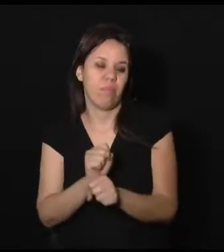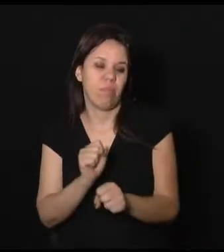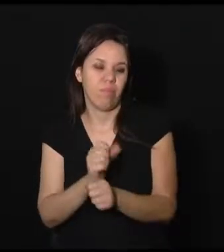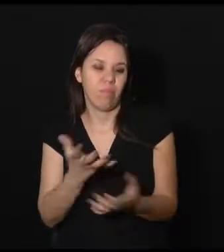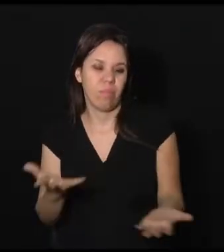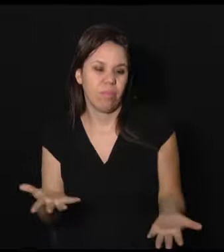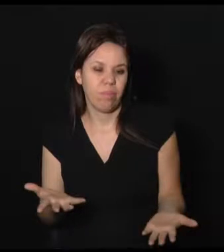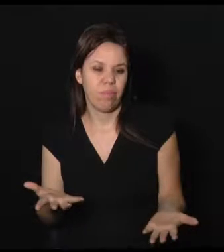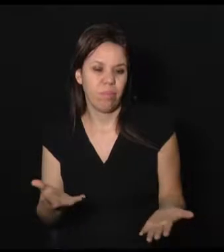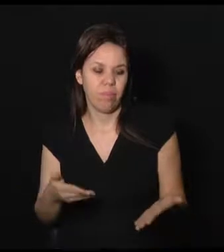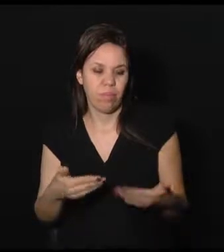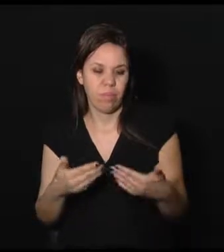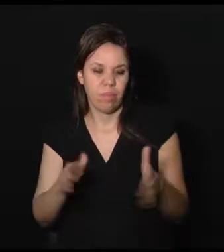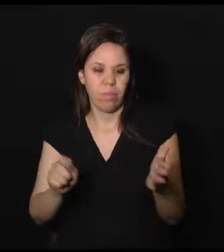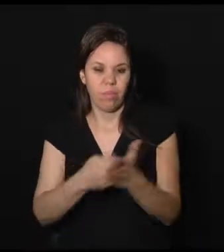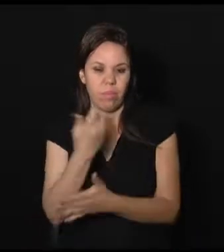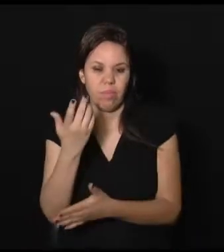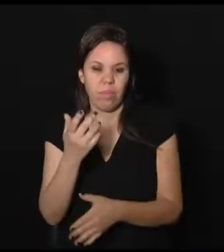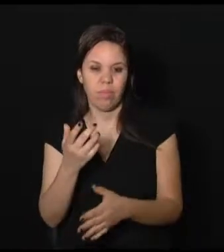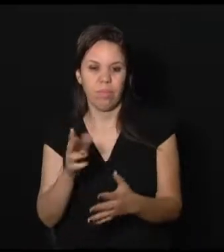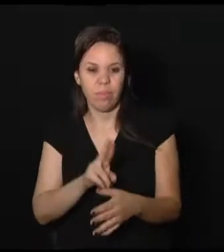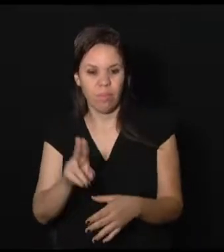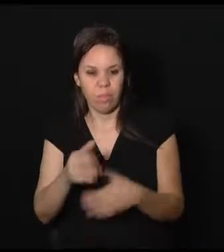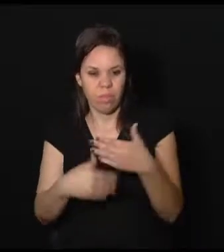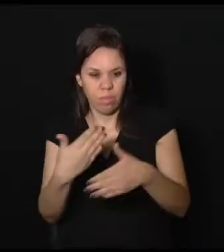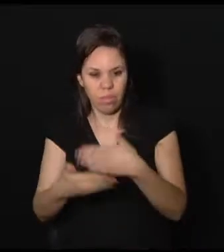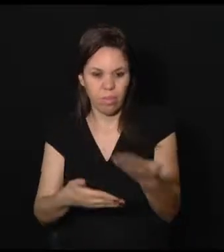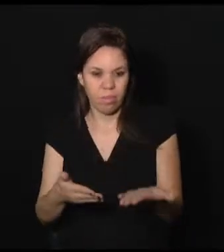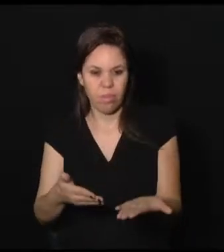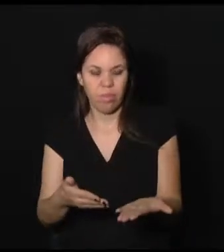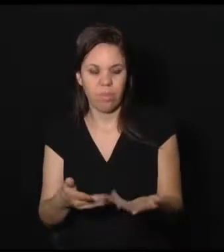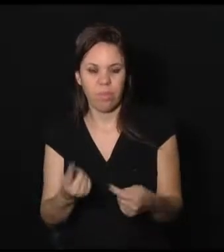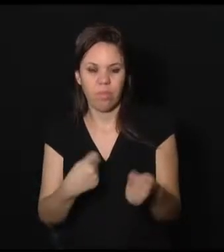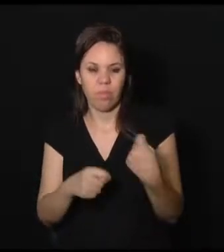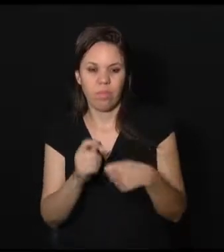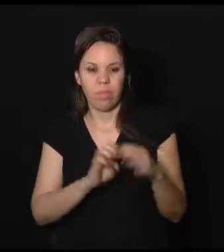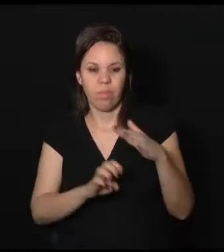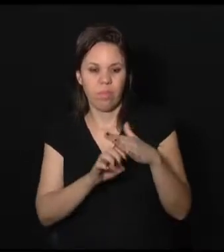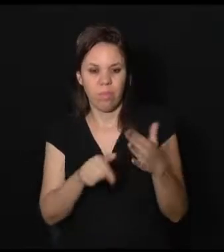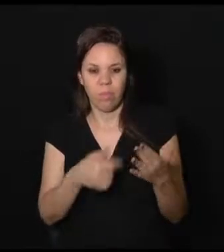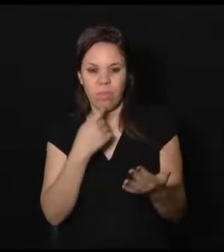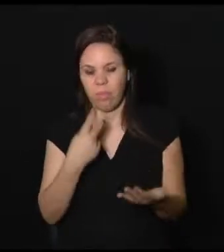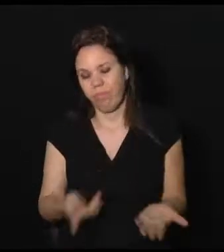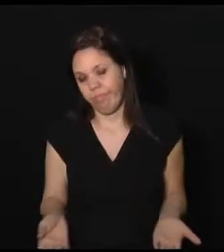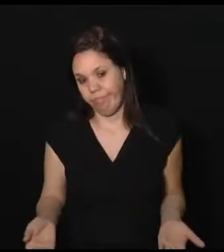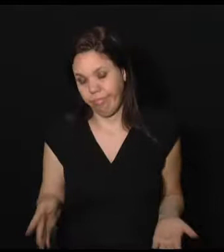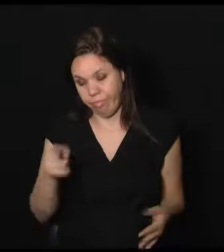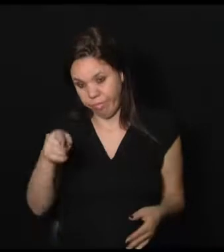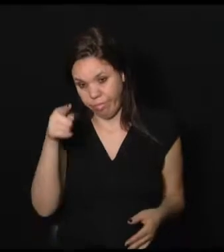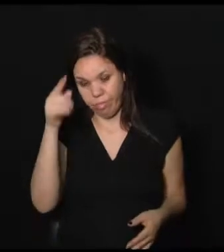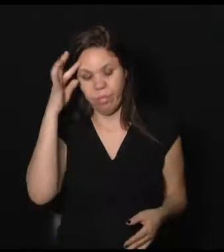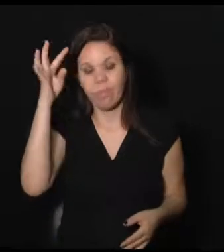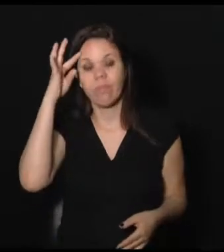empresa, né, ou até mais, né? Então, você imagina a empresa que, pretendendo iniciar